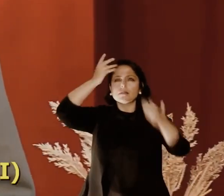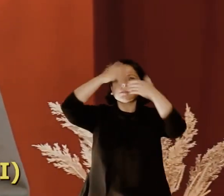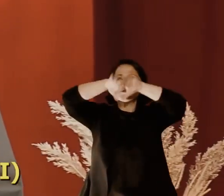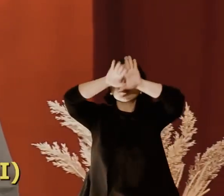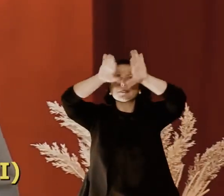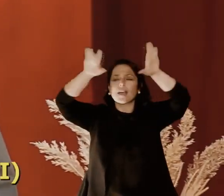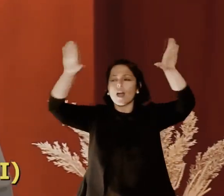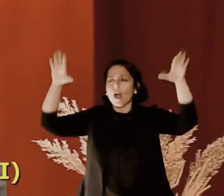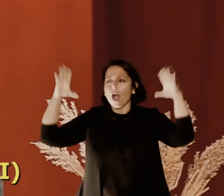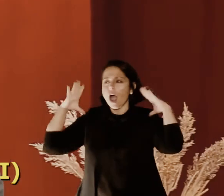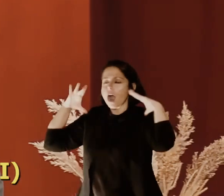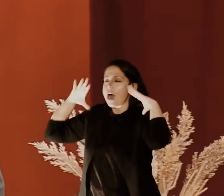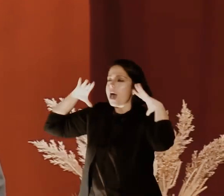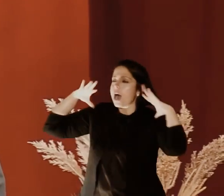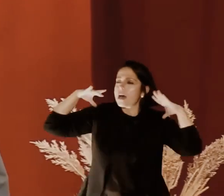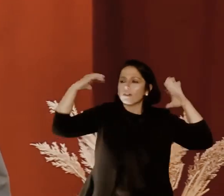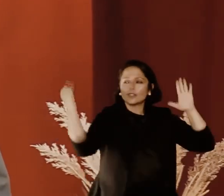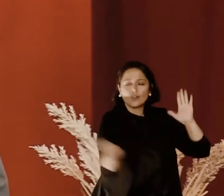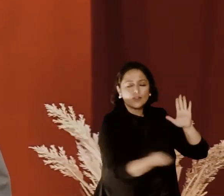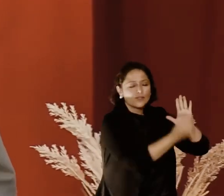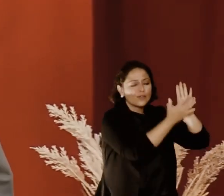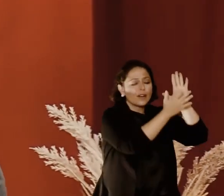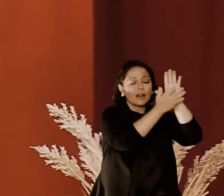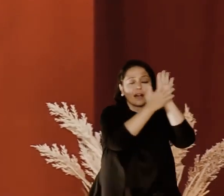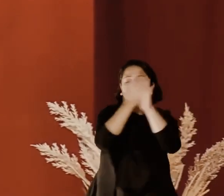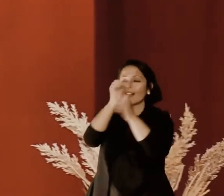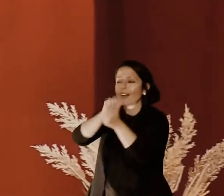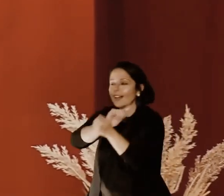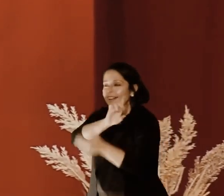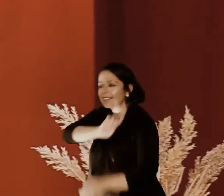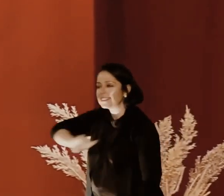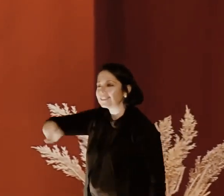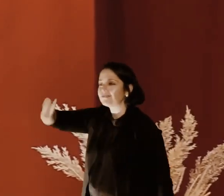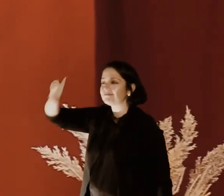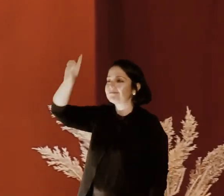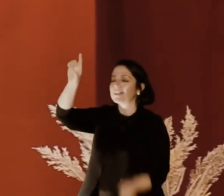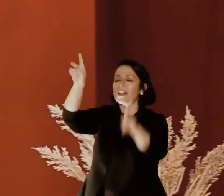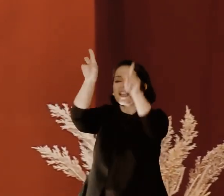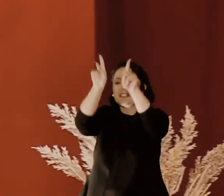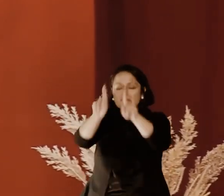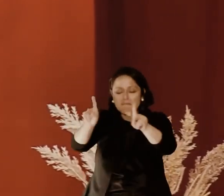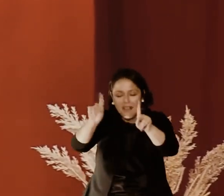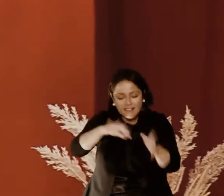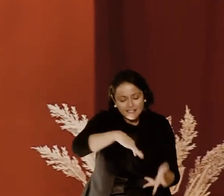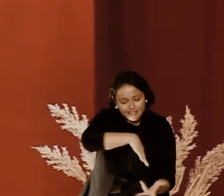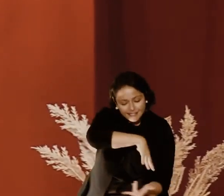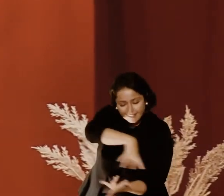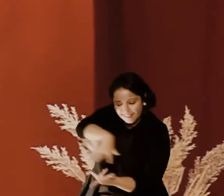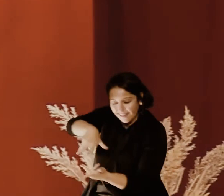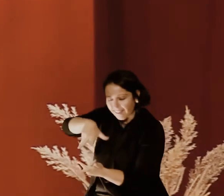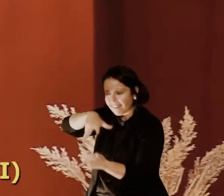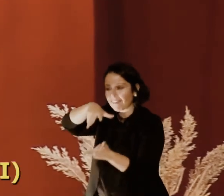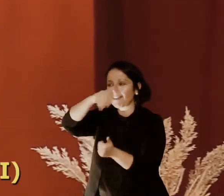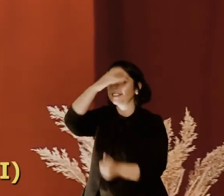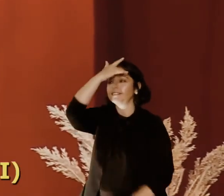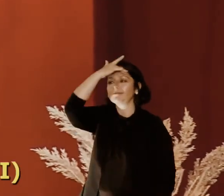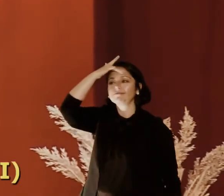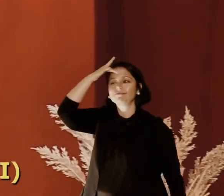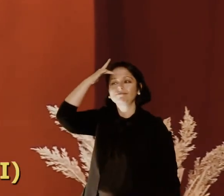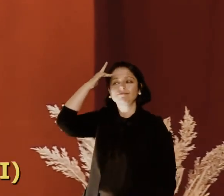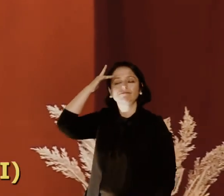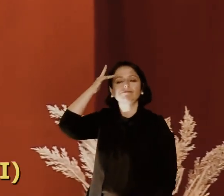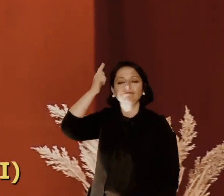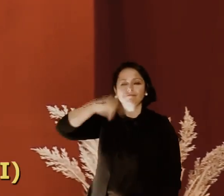apareceu com o anjo, louvando a Deus e dizendo: glória a Deus nas alturas e paz na terra aos homens